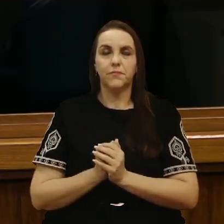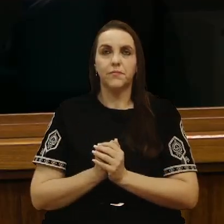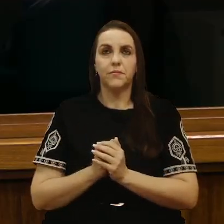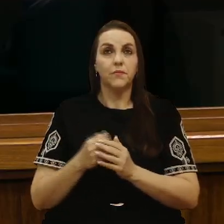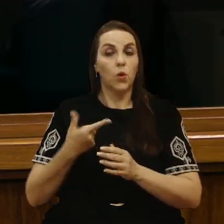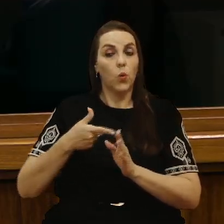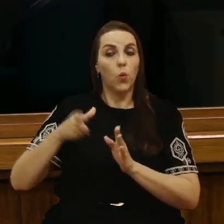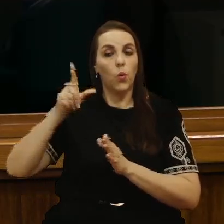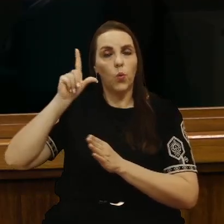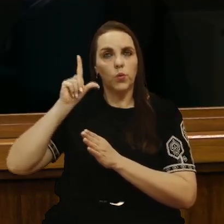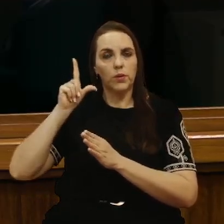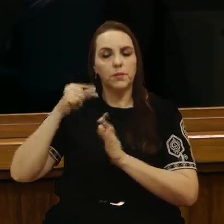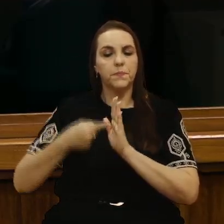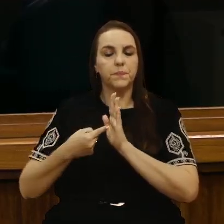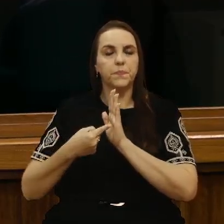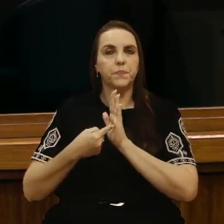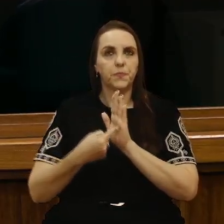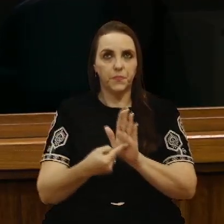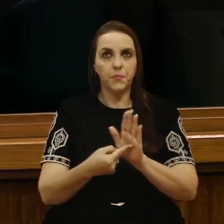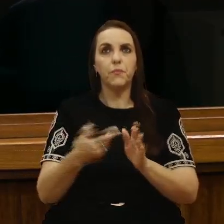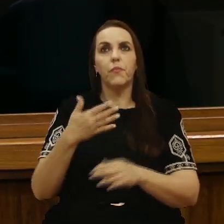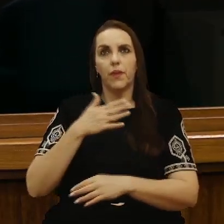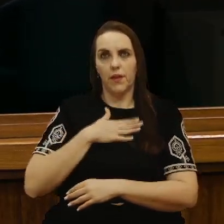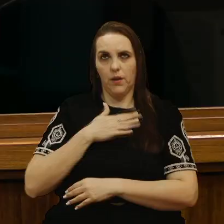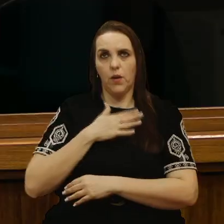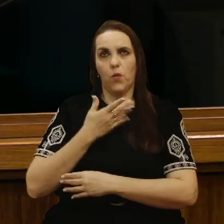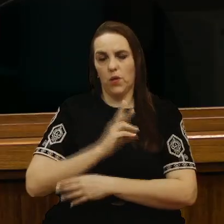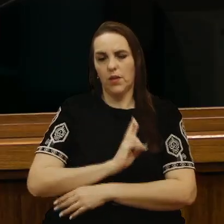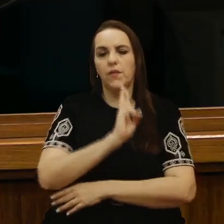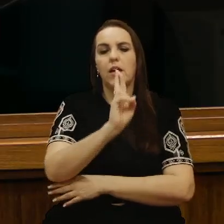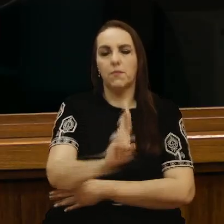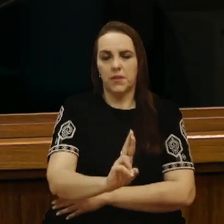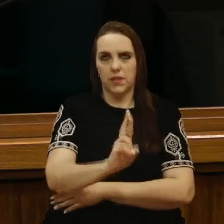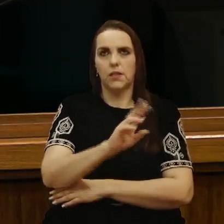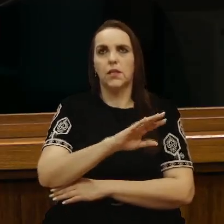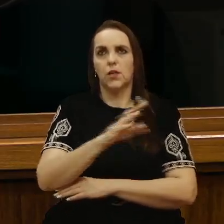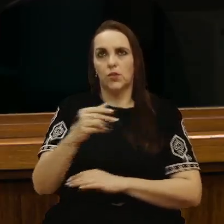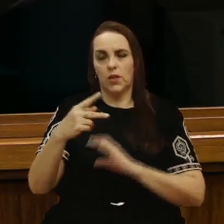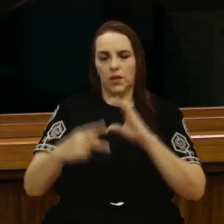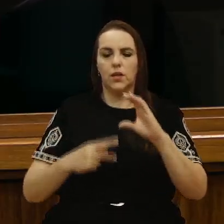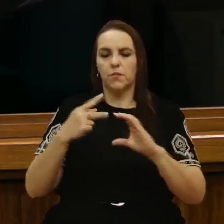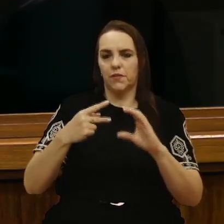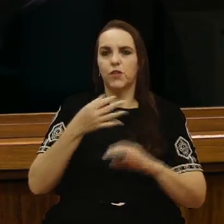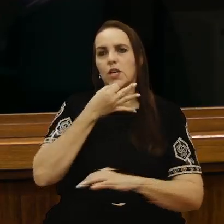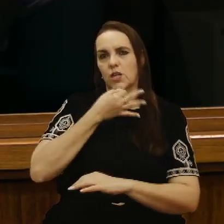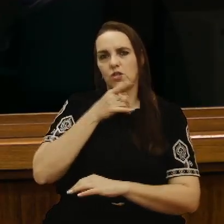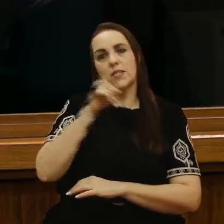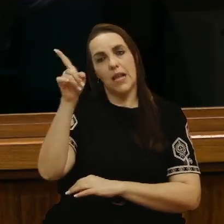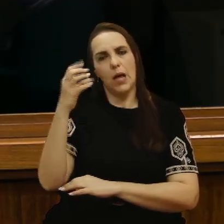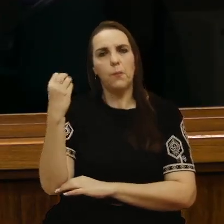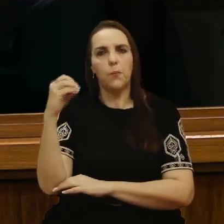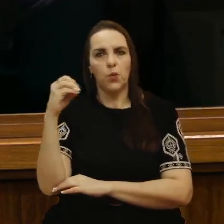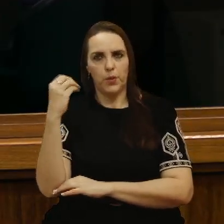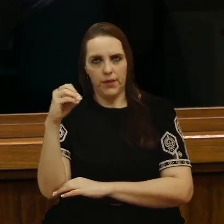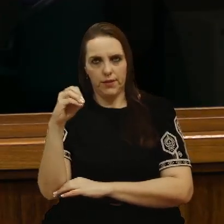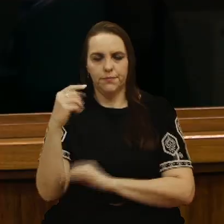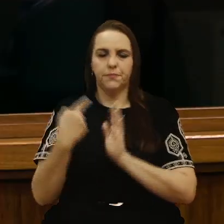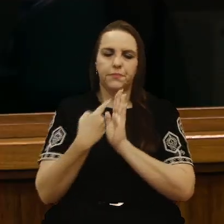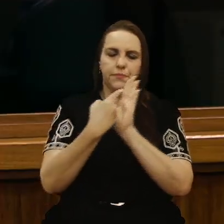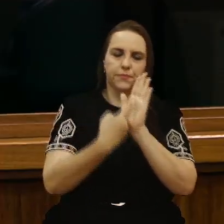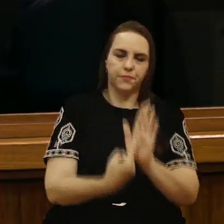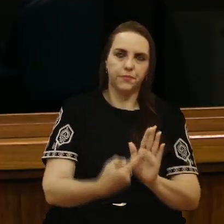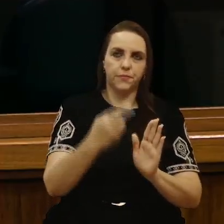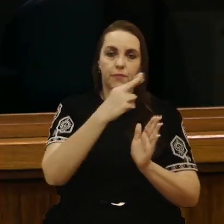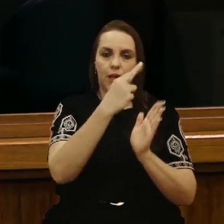que ontem apresentou, e eu estava representando a Câmara de Caxias em Porto Alegre, o relatório